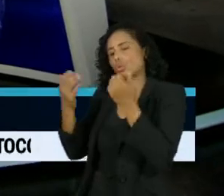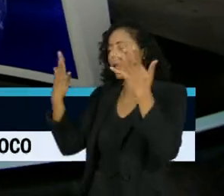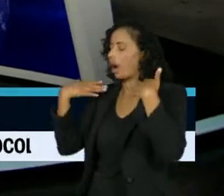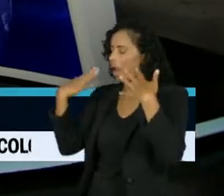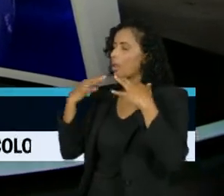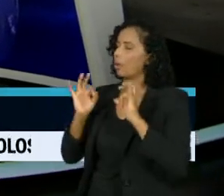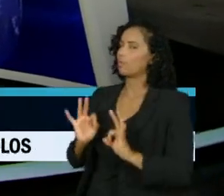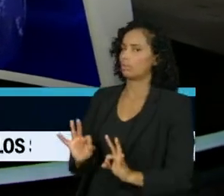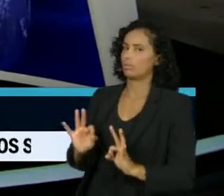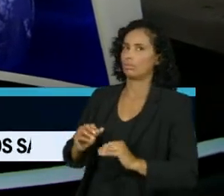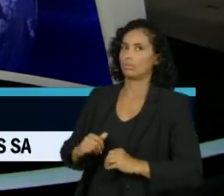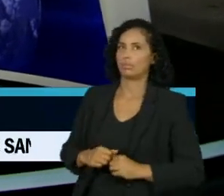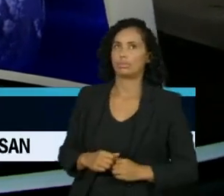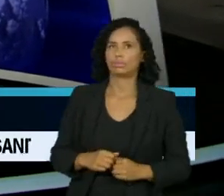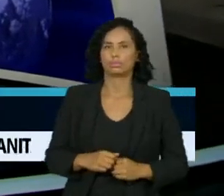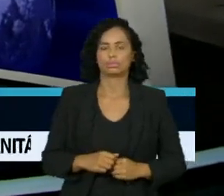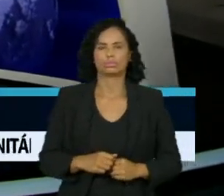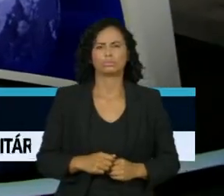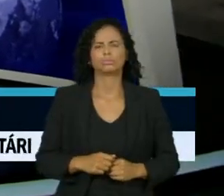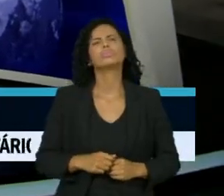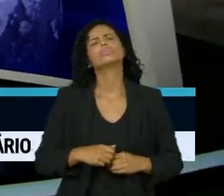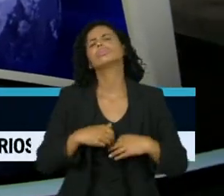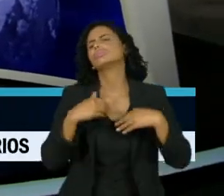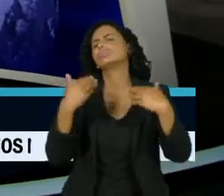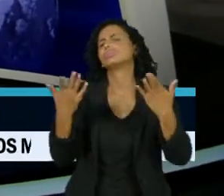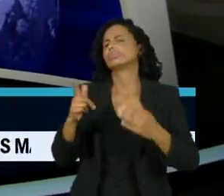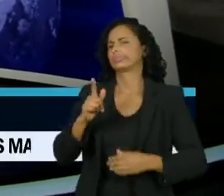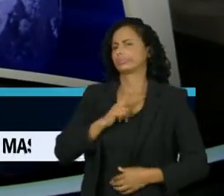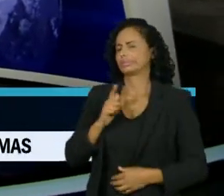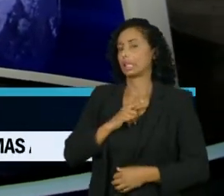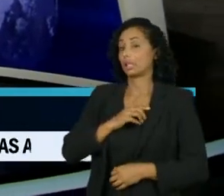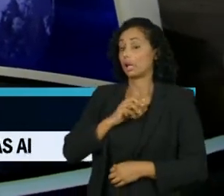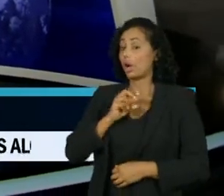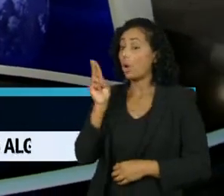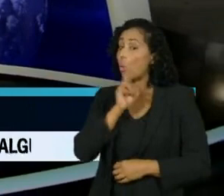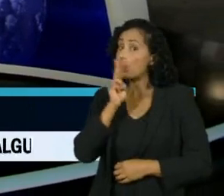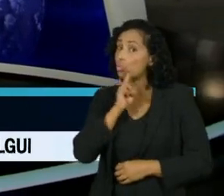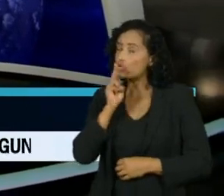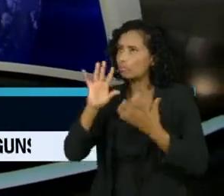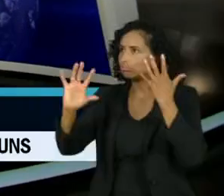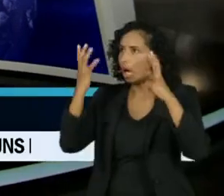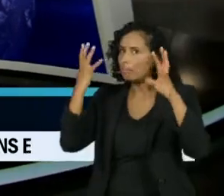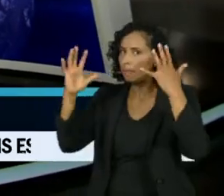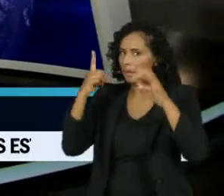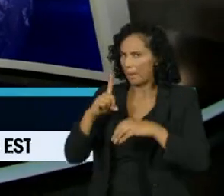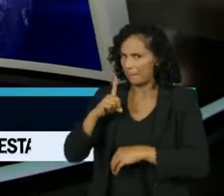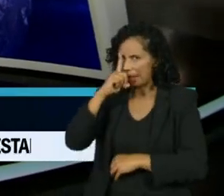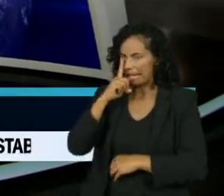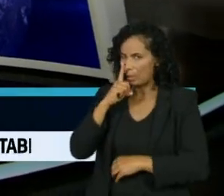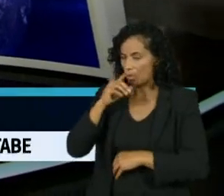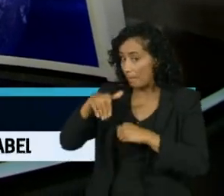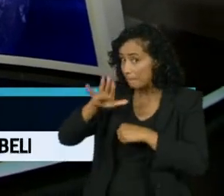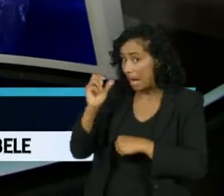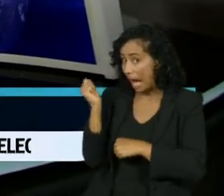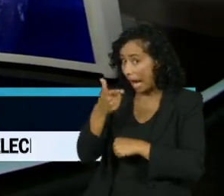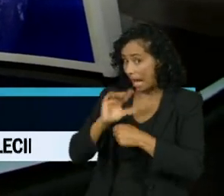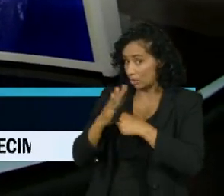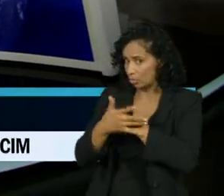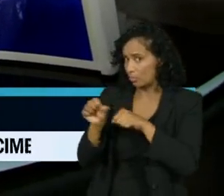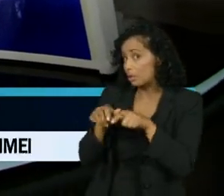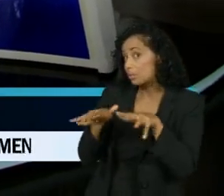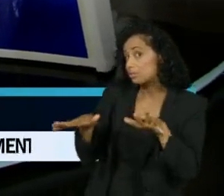Doutor Vecina, a emergência climática pode ser tão ou mais perigosa do que a pandemia que a gente vive nesse momento? Ah,